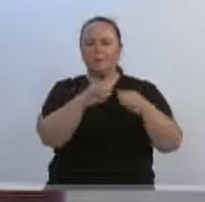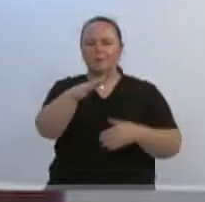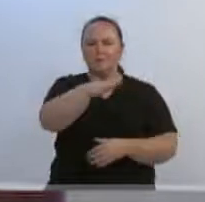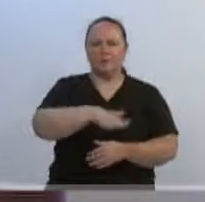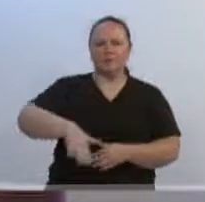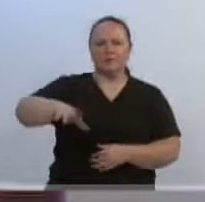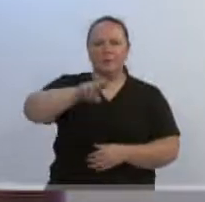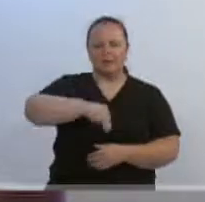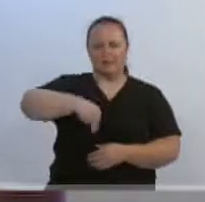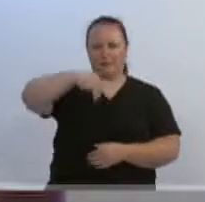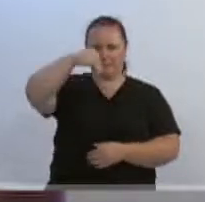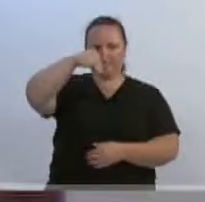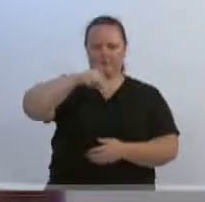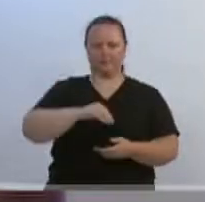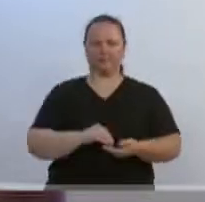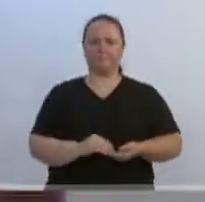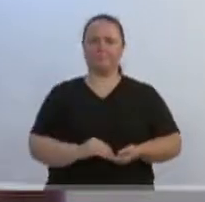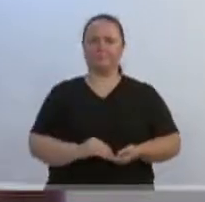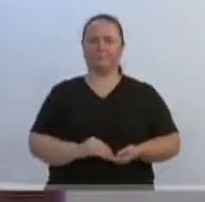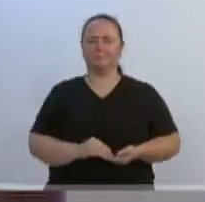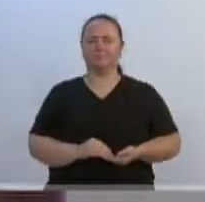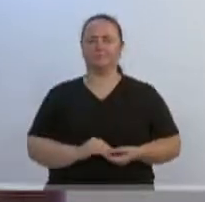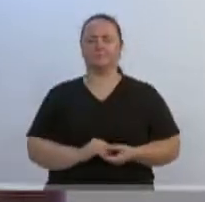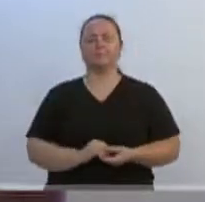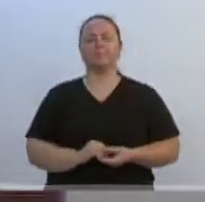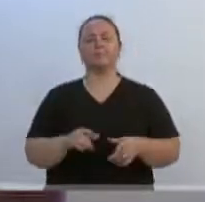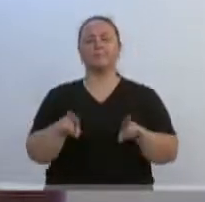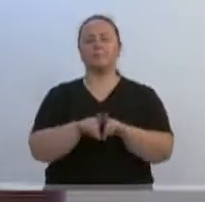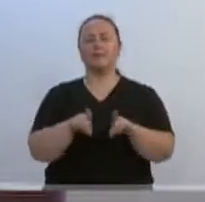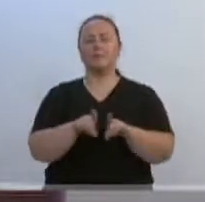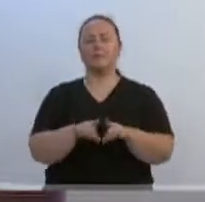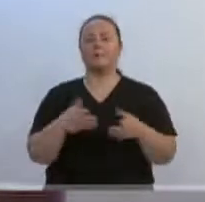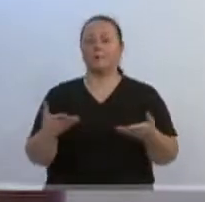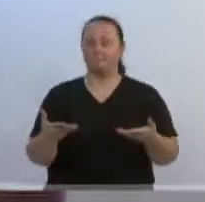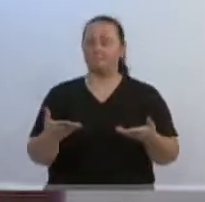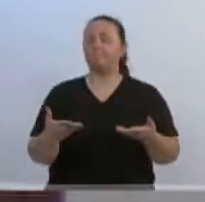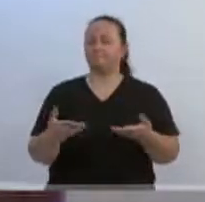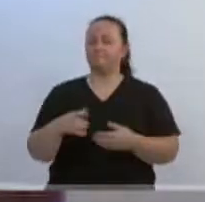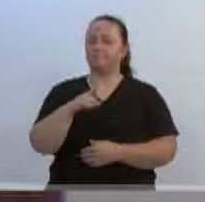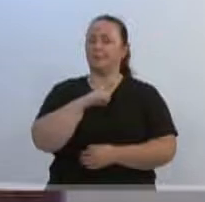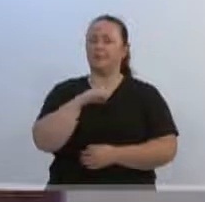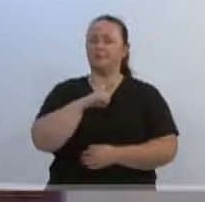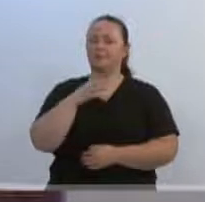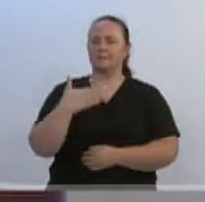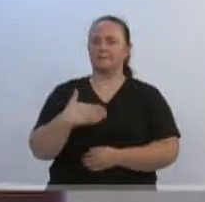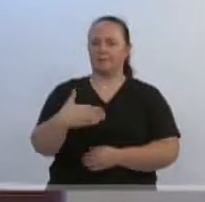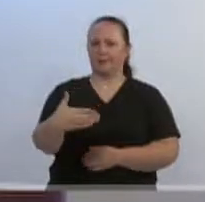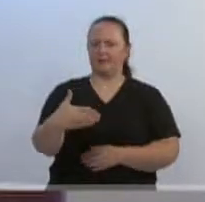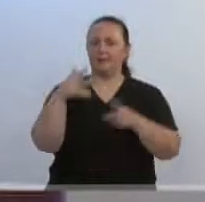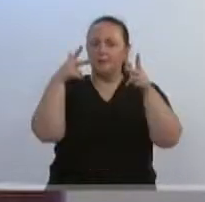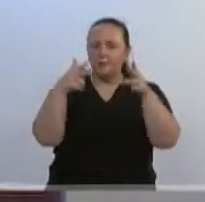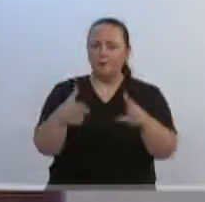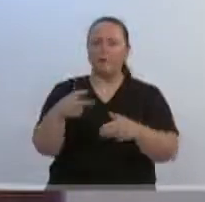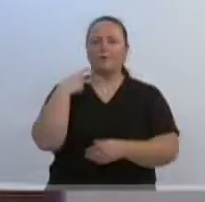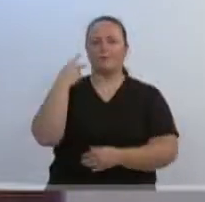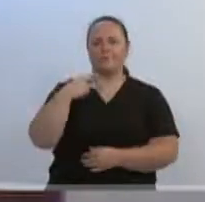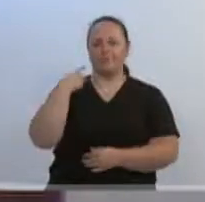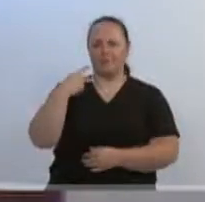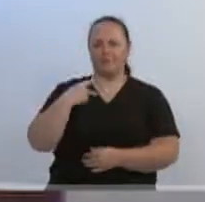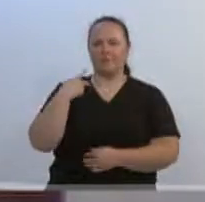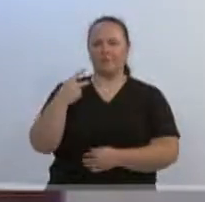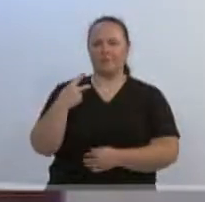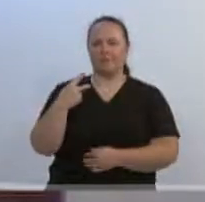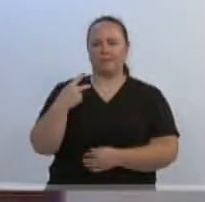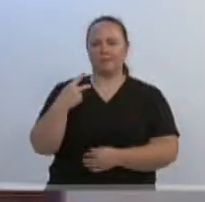que estão participando é nós temos aqui é assim como o vereador é